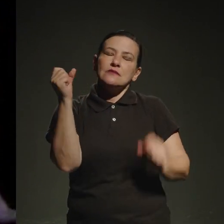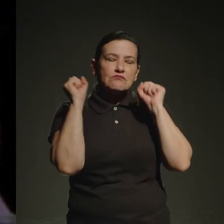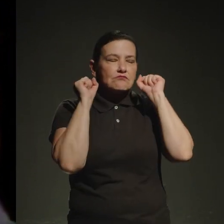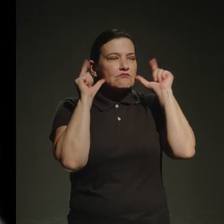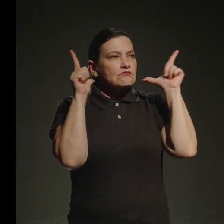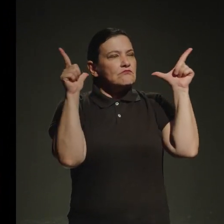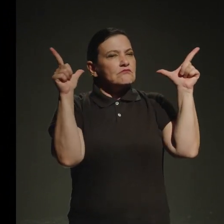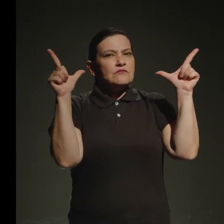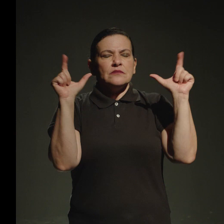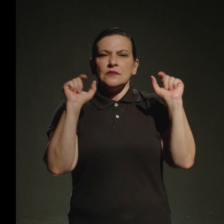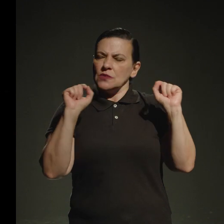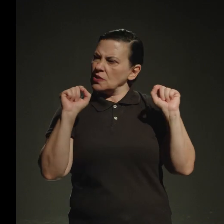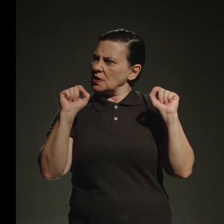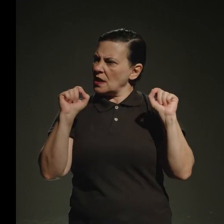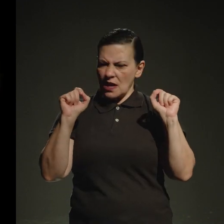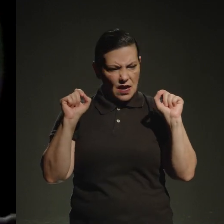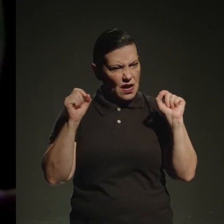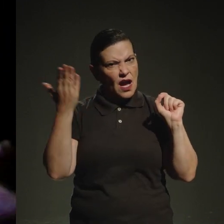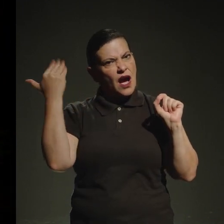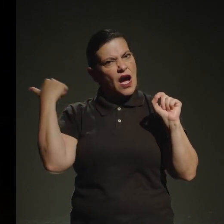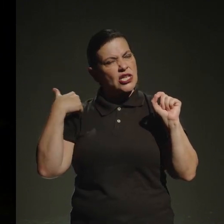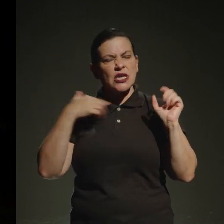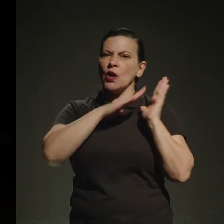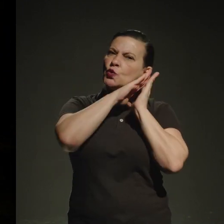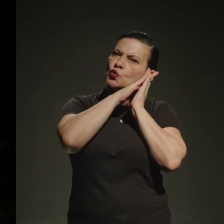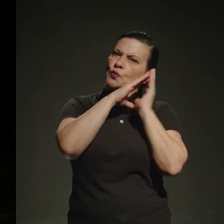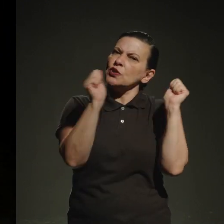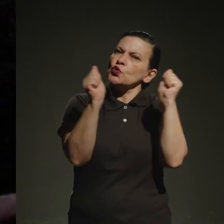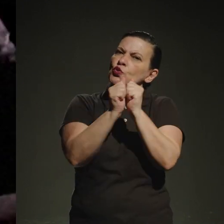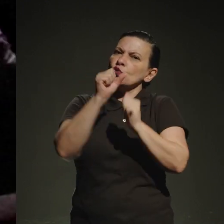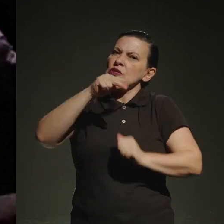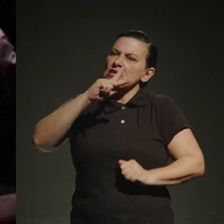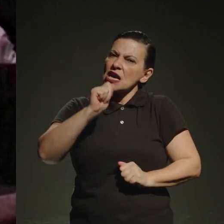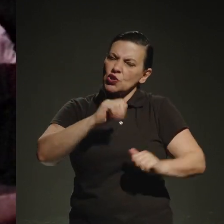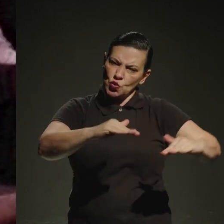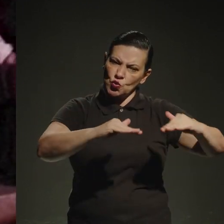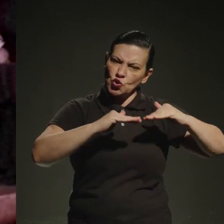para seu espanto e não no chão, onde adormecer ao lado de Sancho.